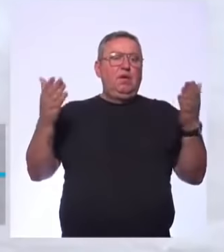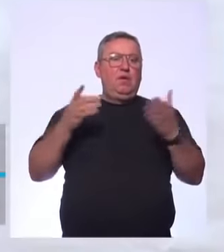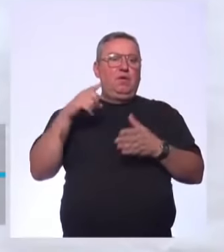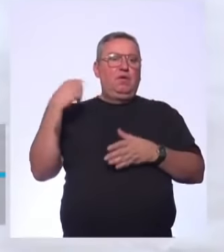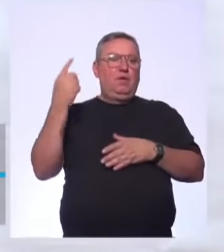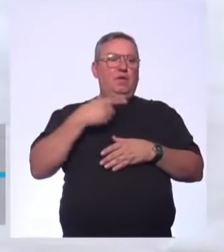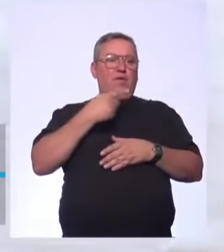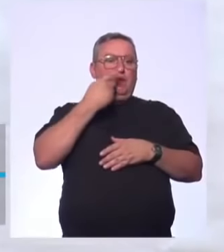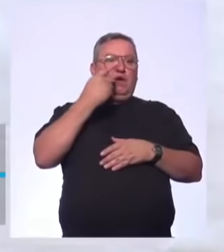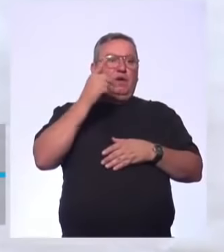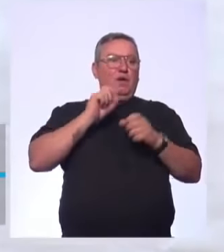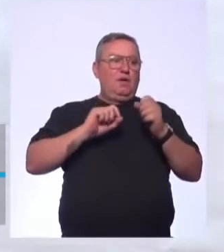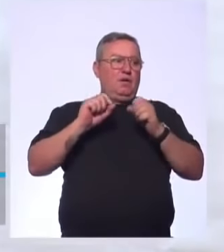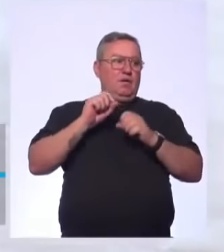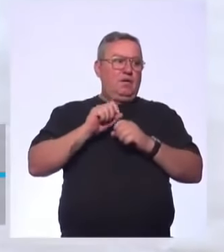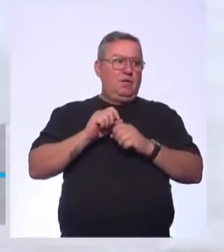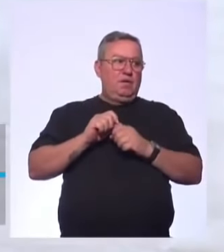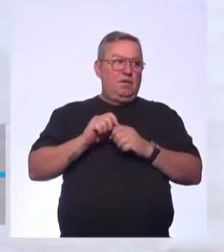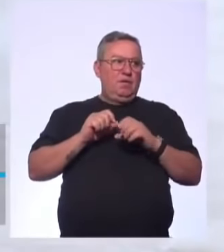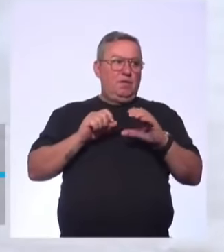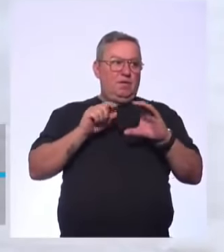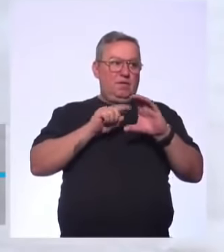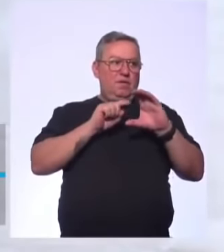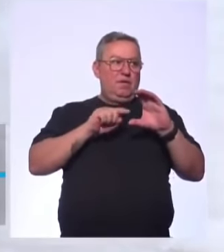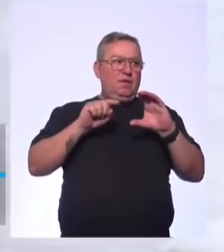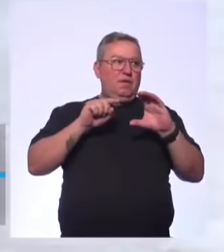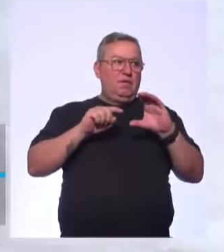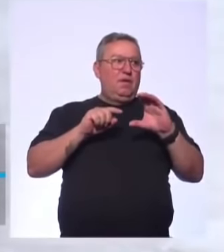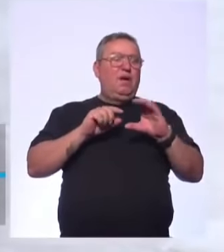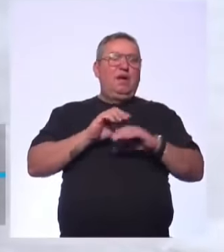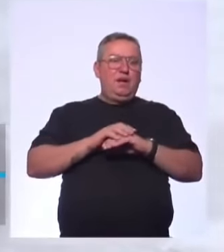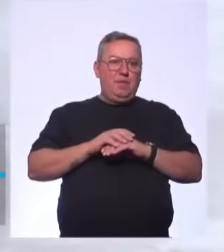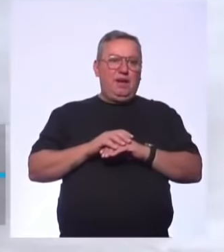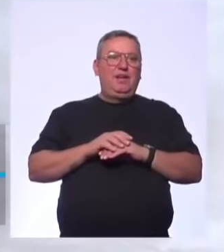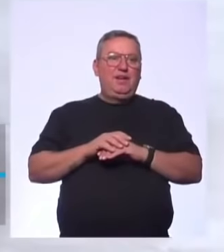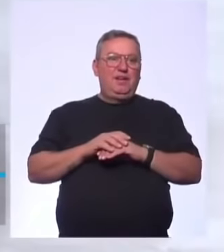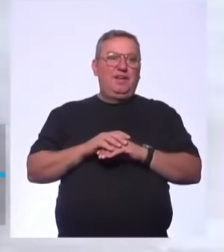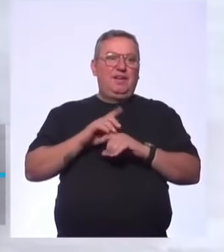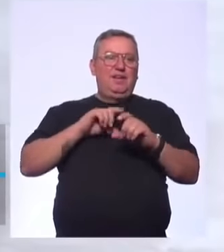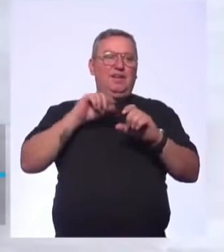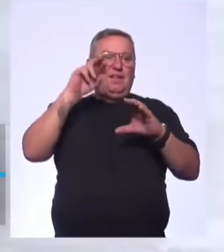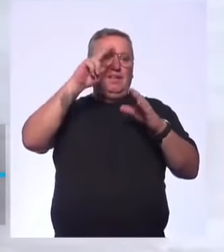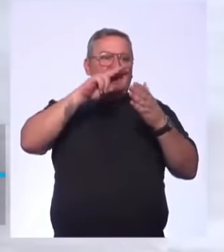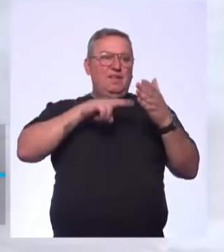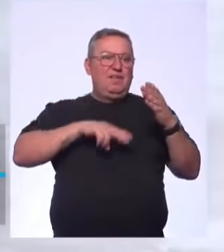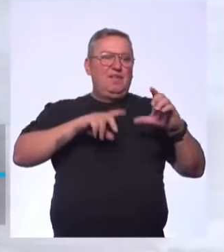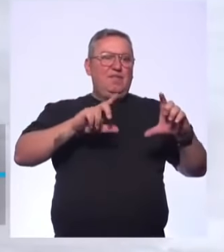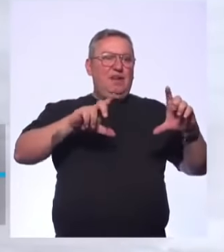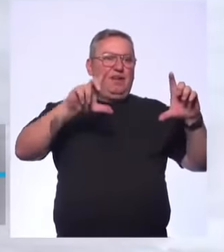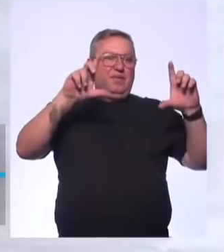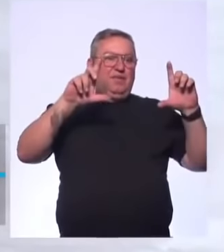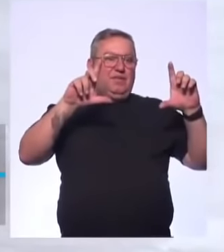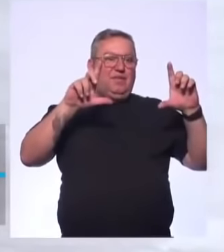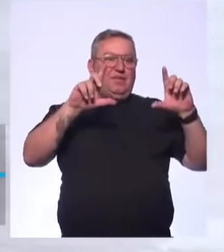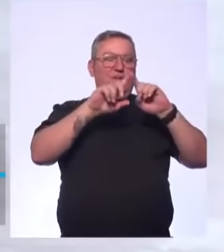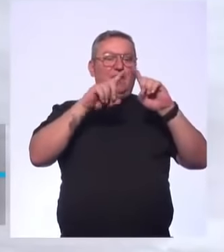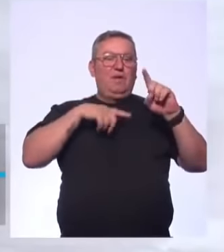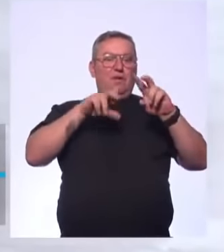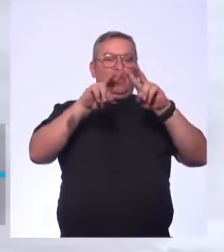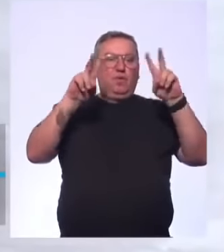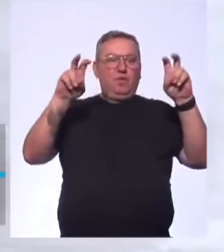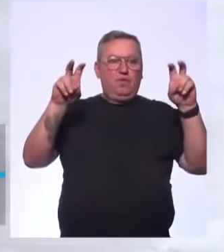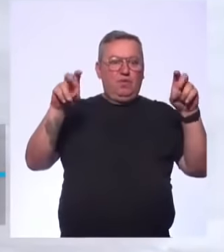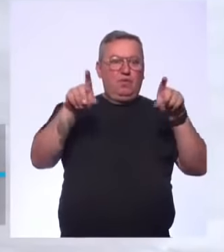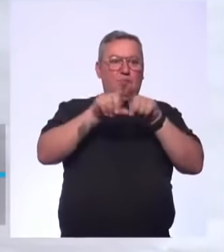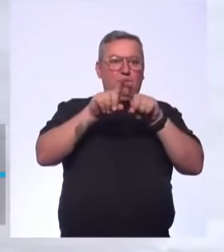vamos fazer? Nós vamos fazer o skimming. Lembra o que é o skimming? É a leitura da imagem, a leitura do título, você